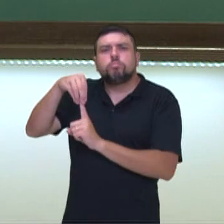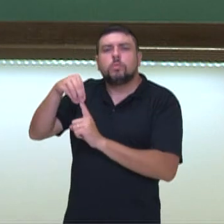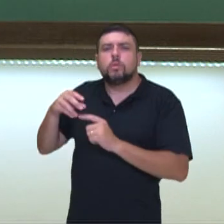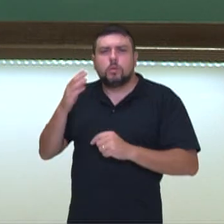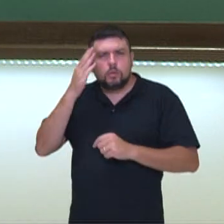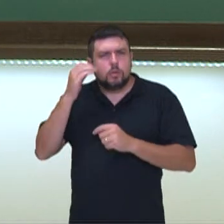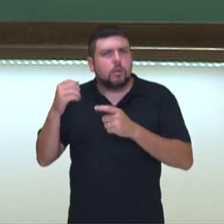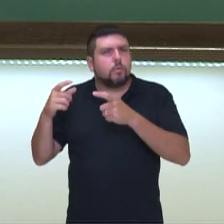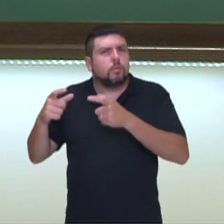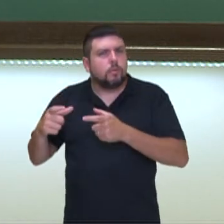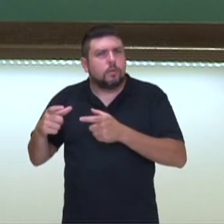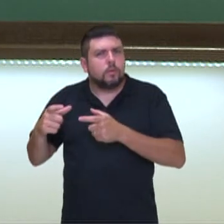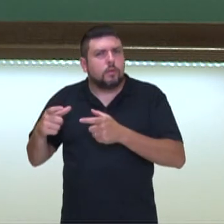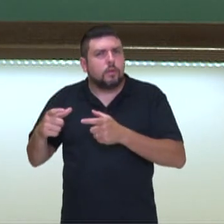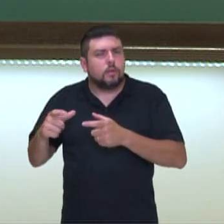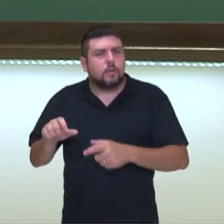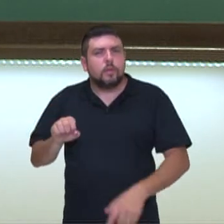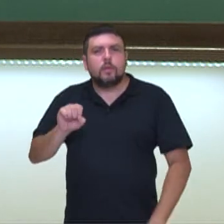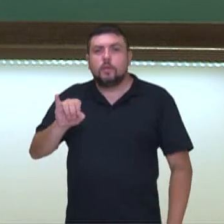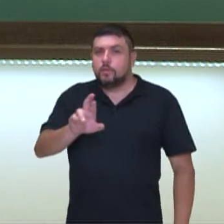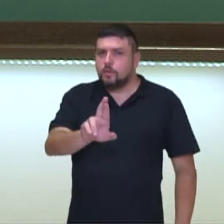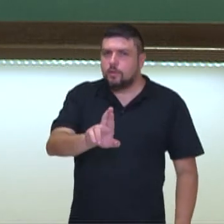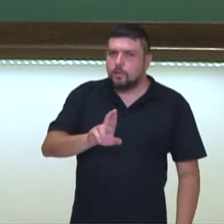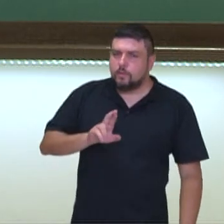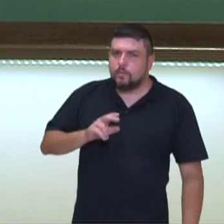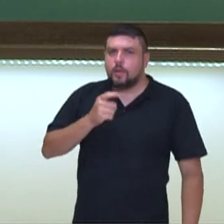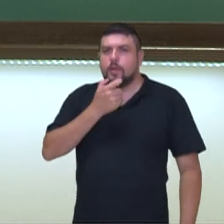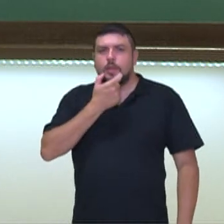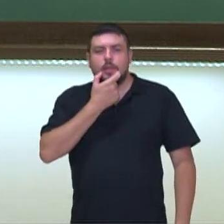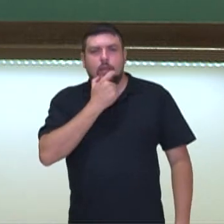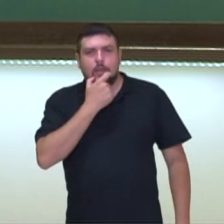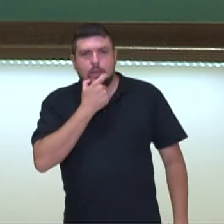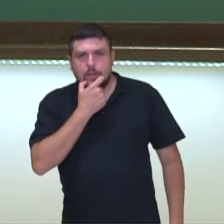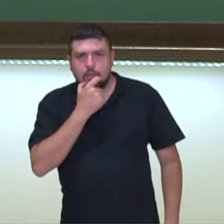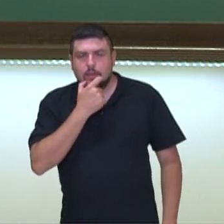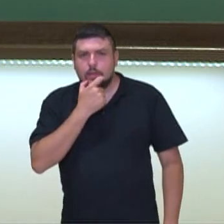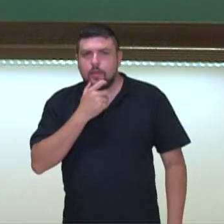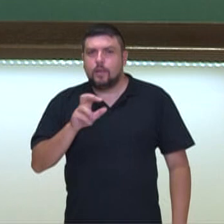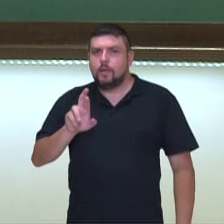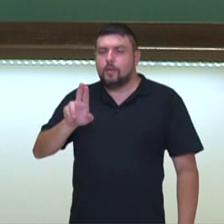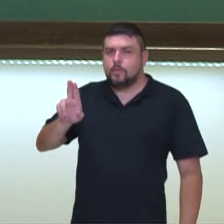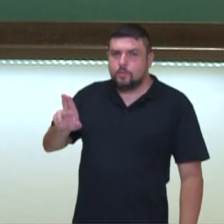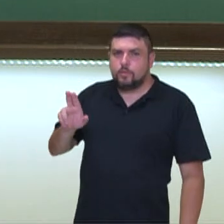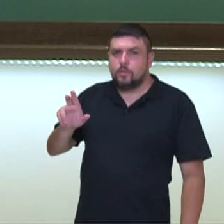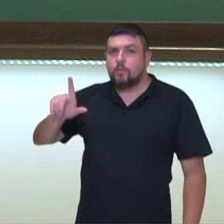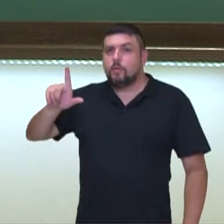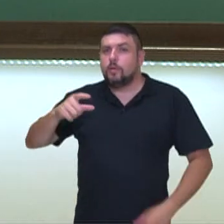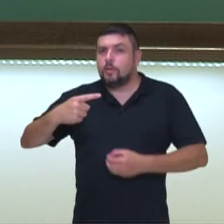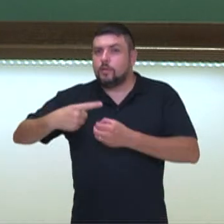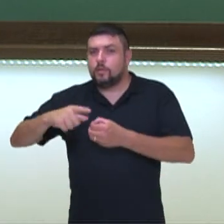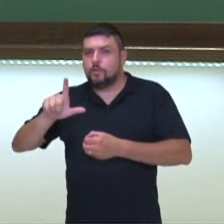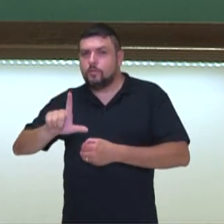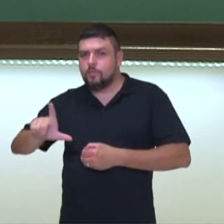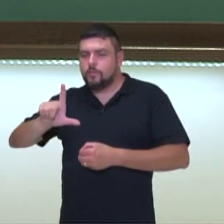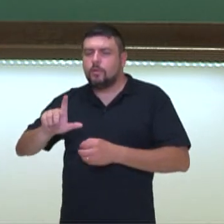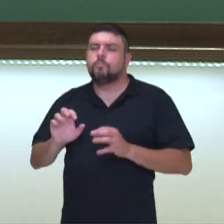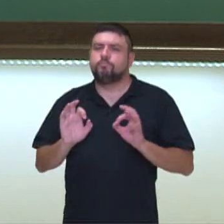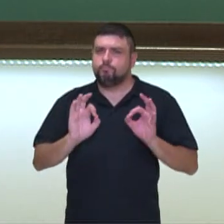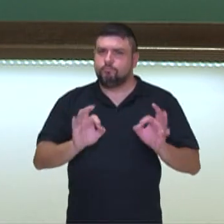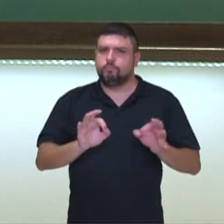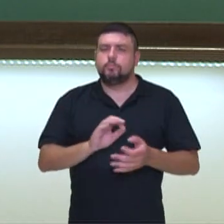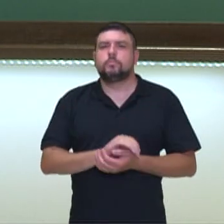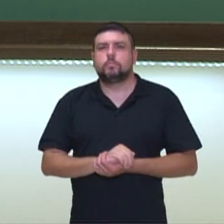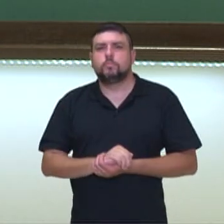é? Bom, se vocês falarem Inglaterra, Reino Unido, em específico em Londres, acertou. É dessa região de onde esse artista